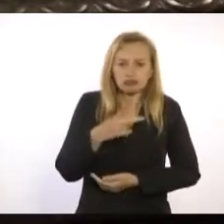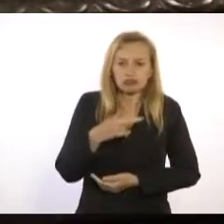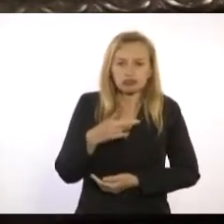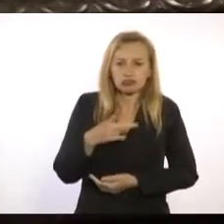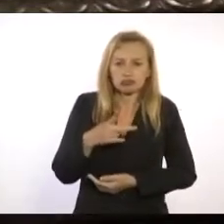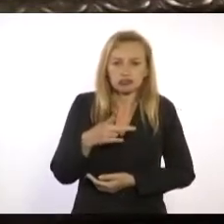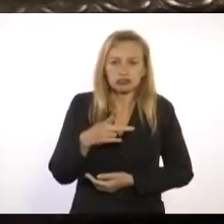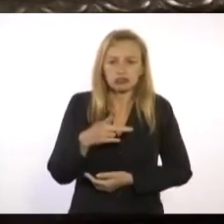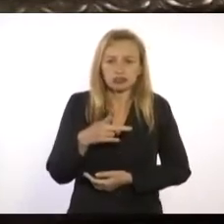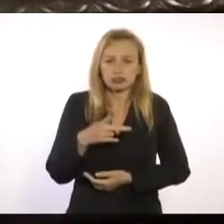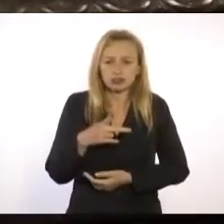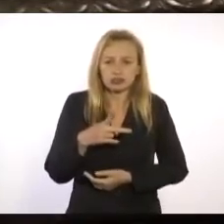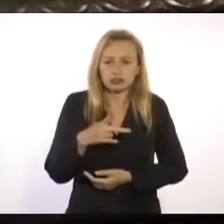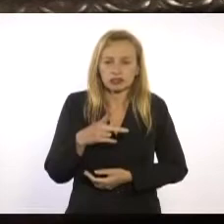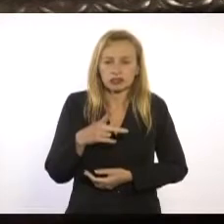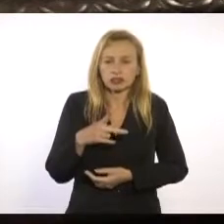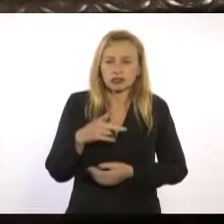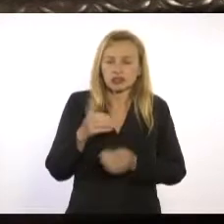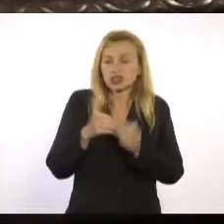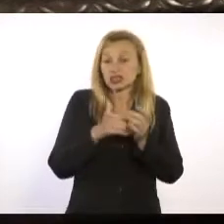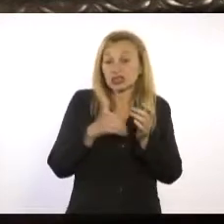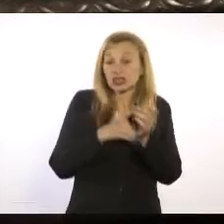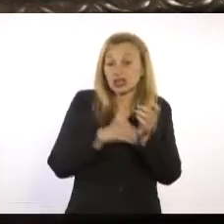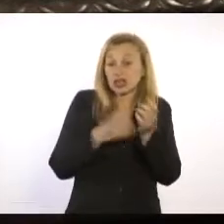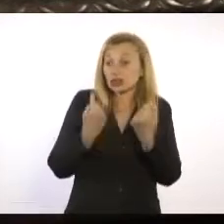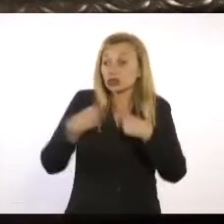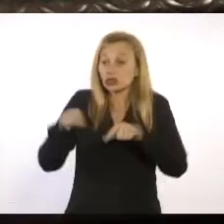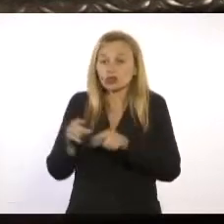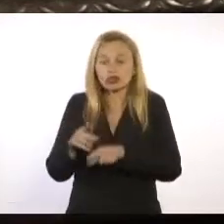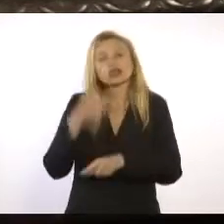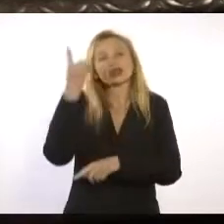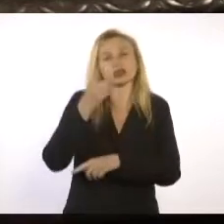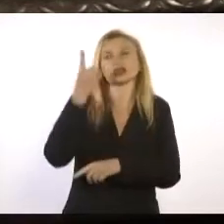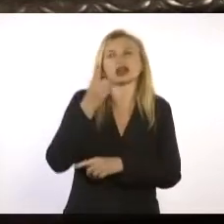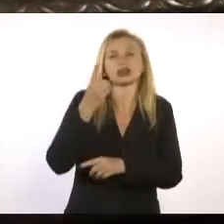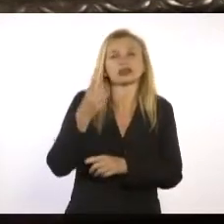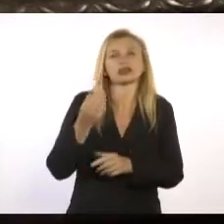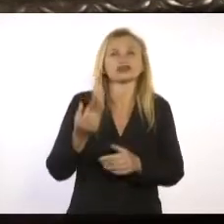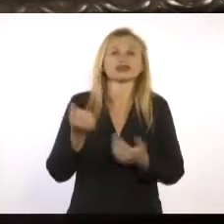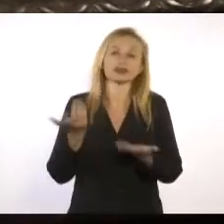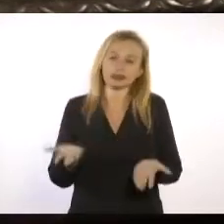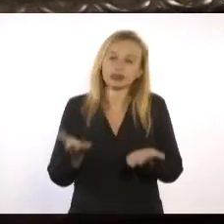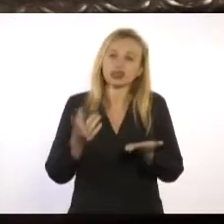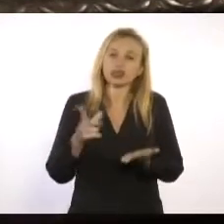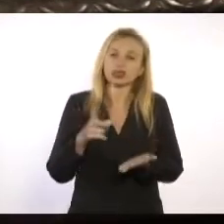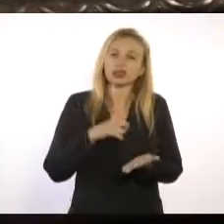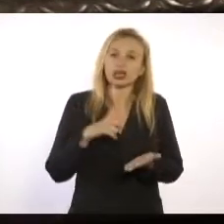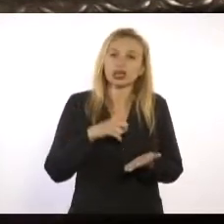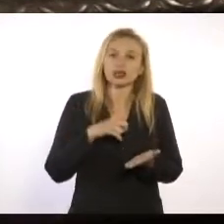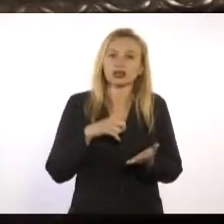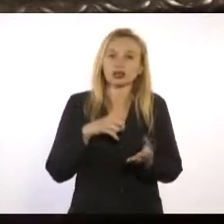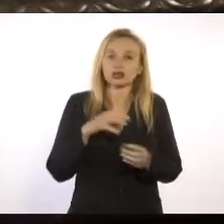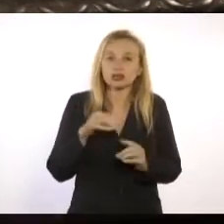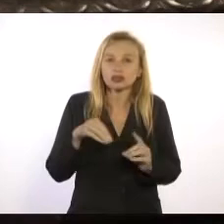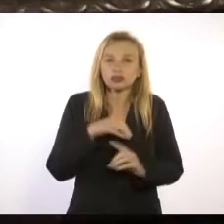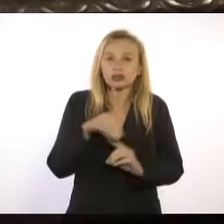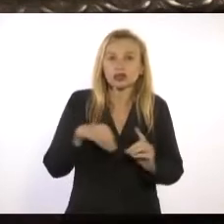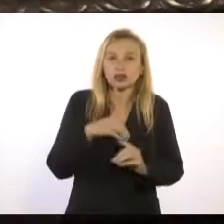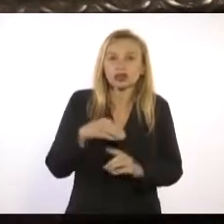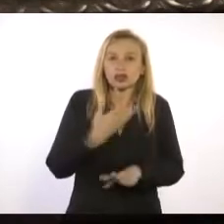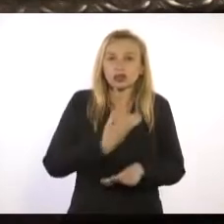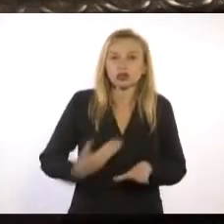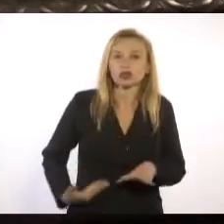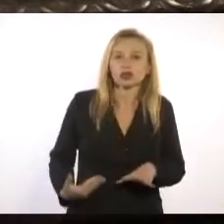de dossiês contra deputados. Enfim, nós estamos em meio a um desgoverno que não preza